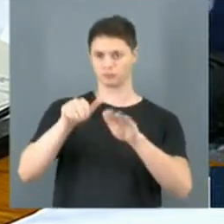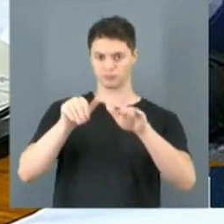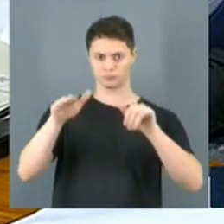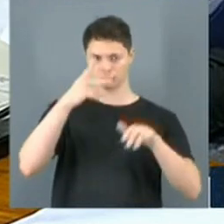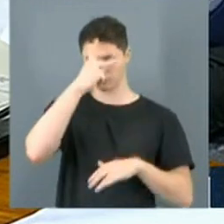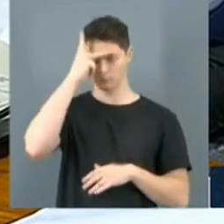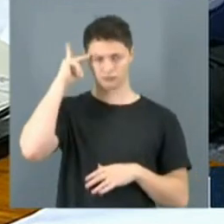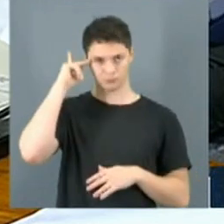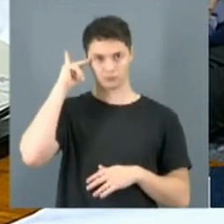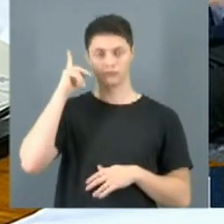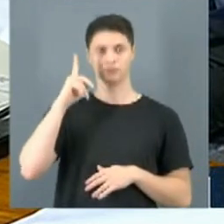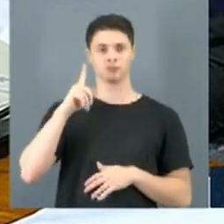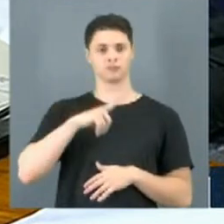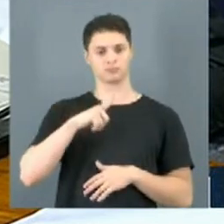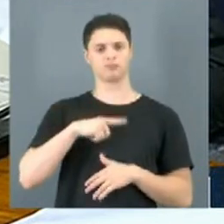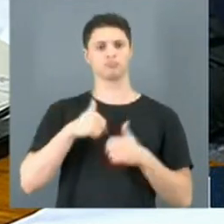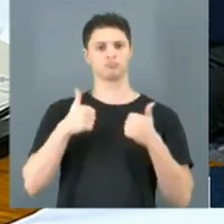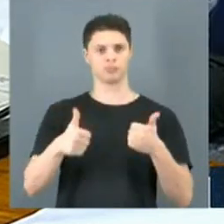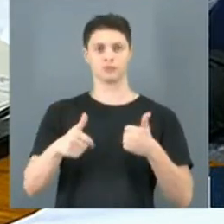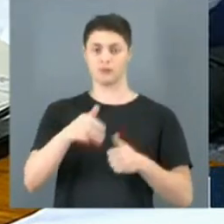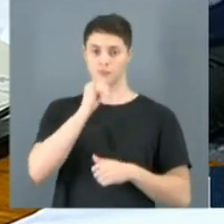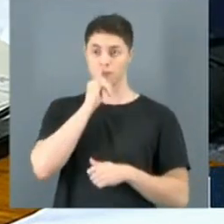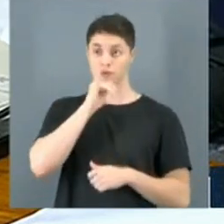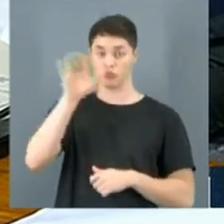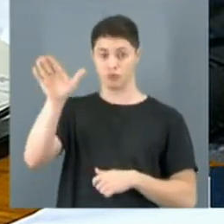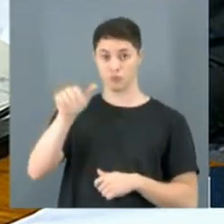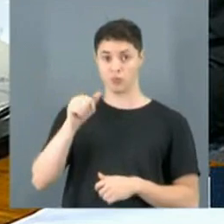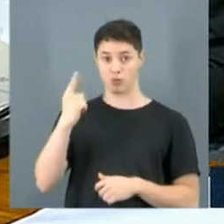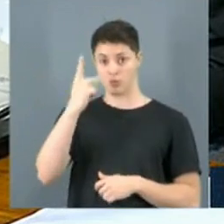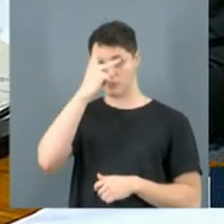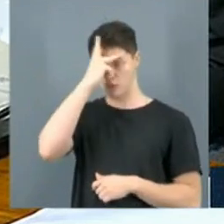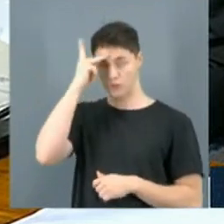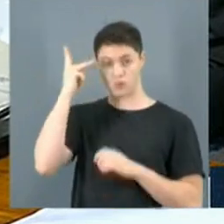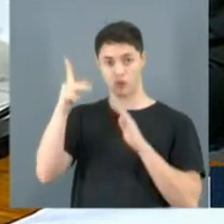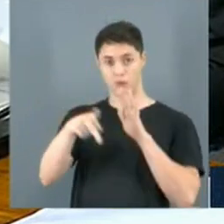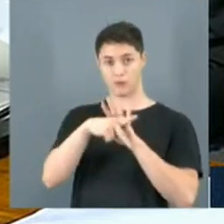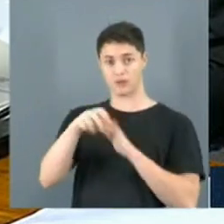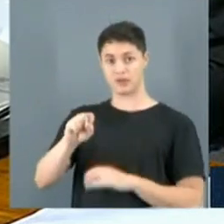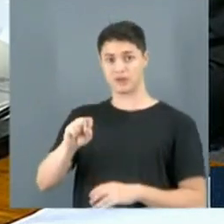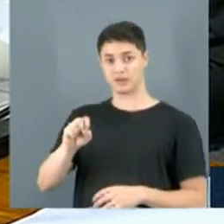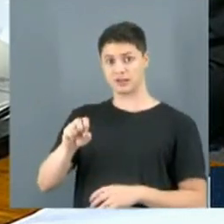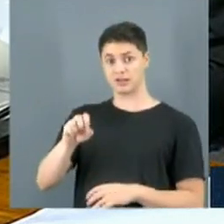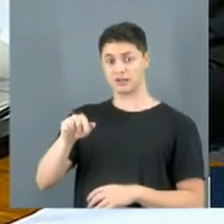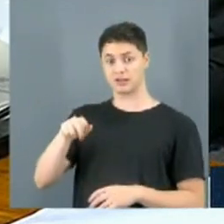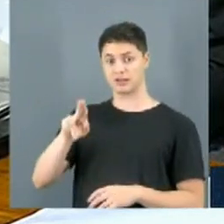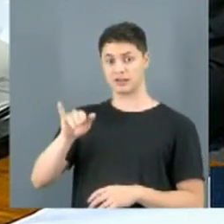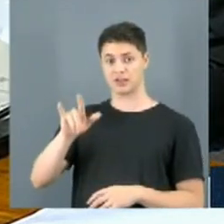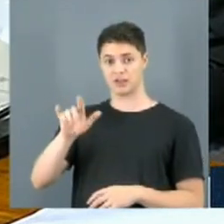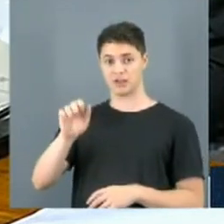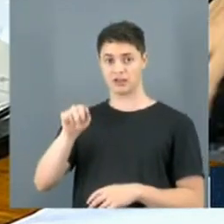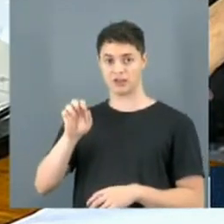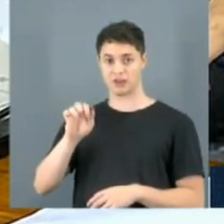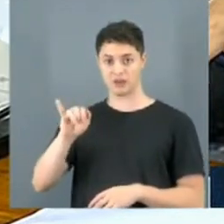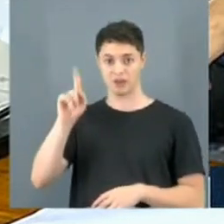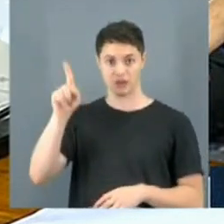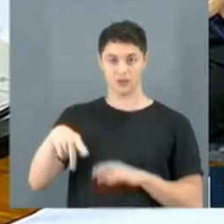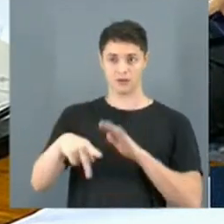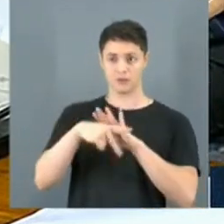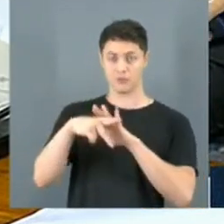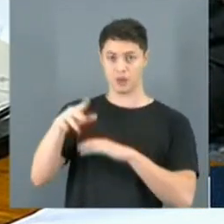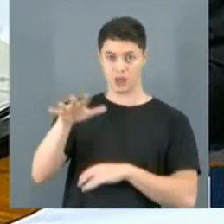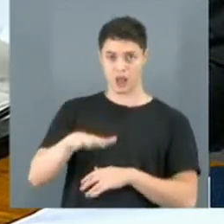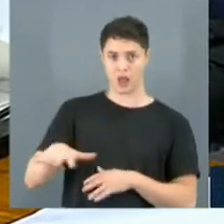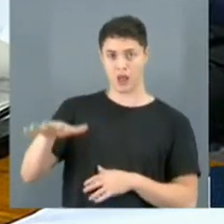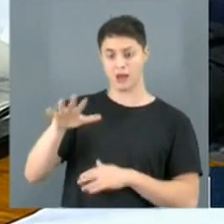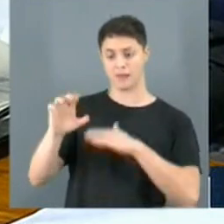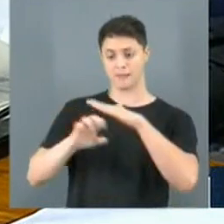de ponta. E nós trouxemos, por exemplo, um engenheiro de ponta da Scale AI, que é uma empresa do Vale do Silício de inteligência artificial. Trouxemos um engenheiro de uma